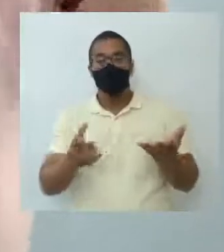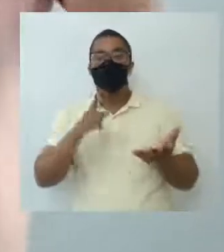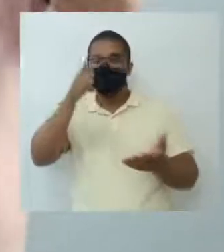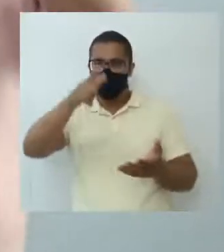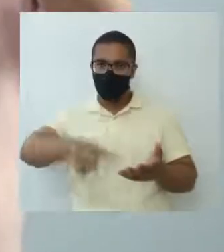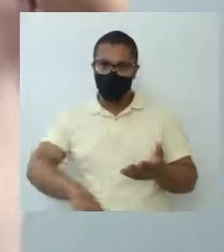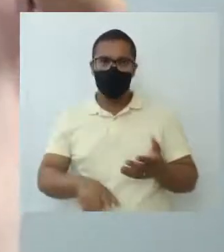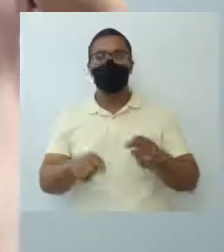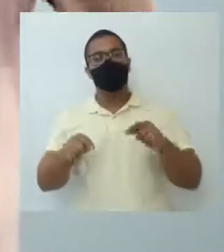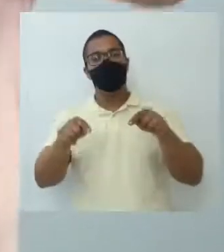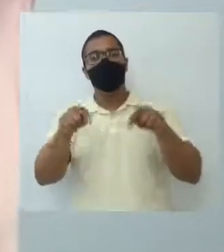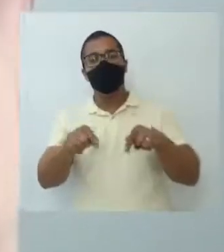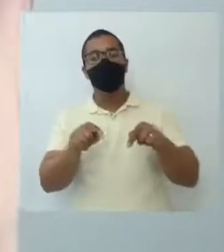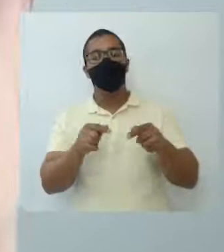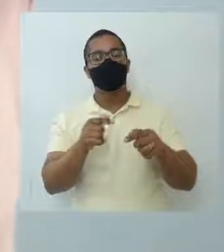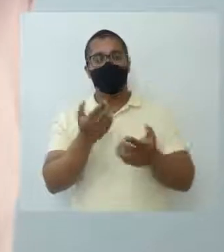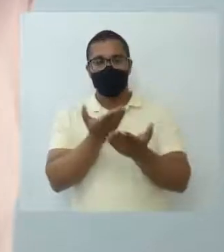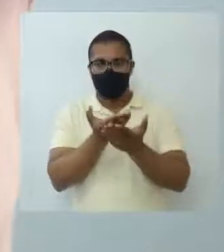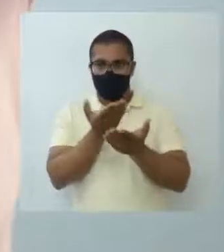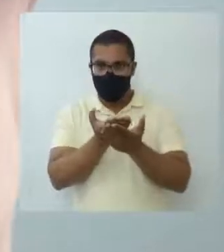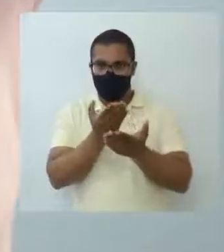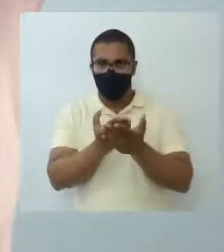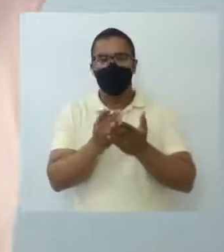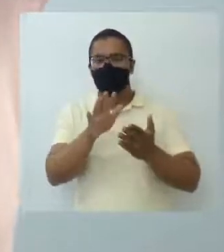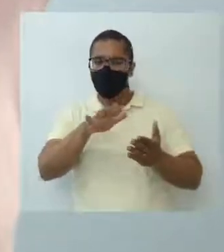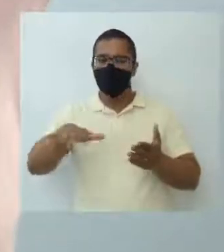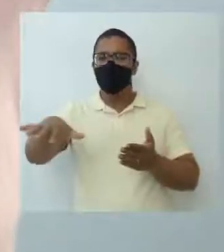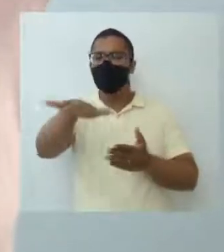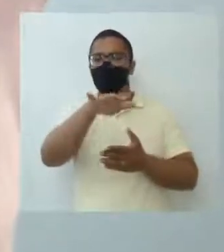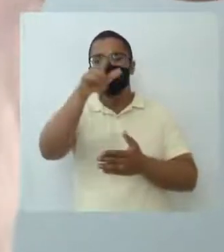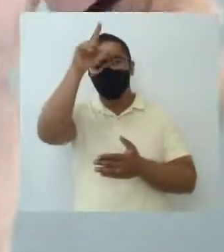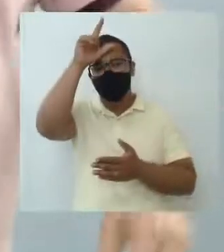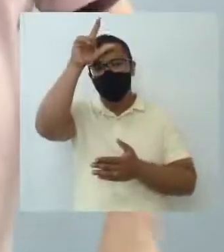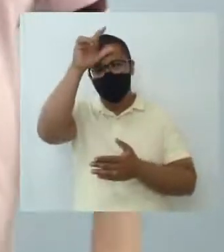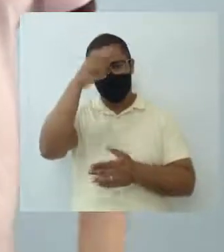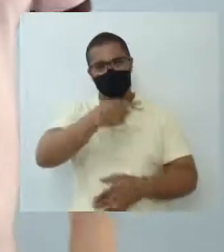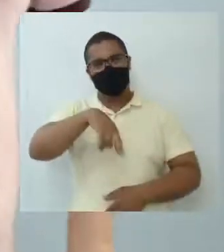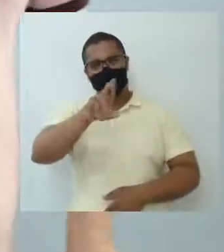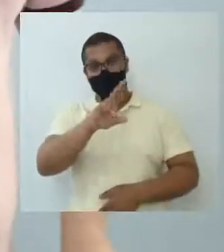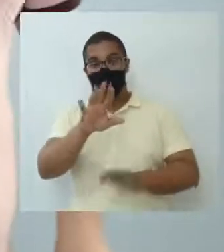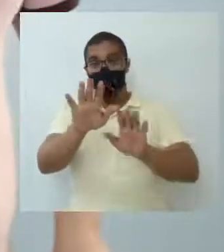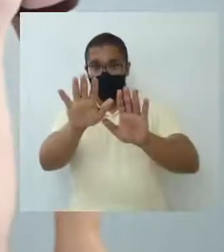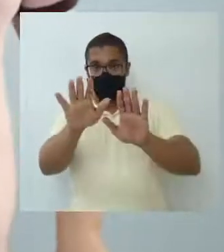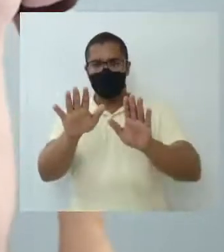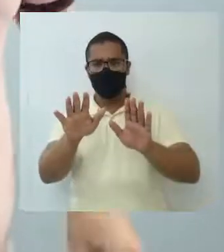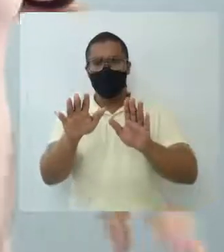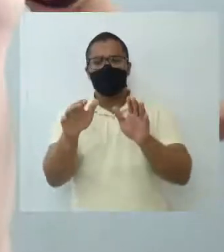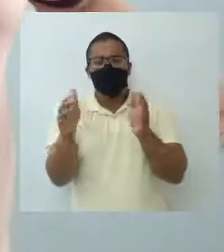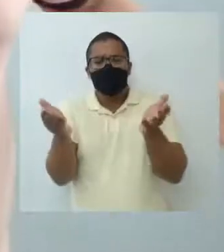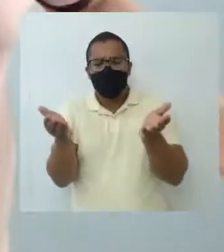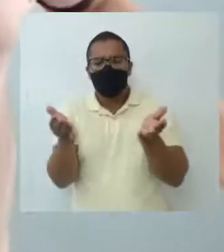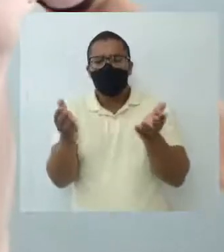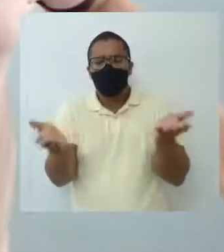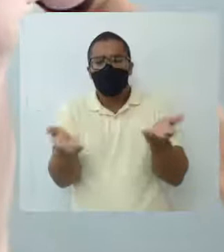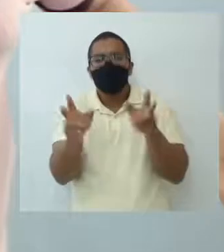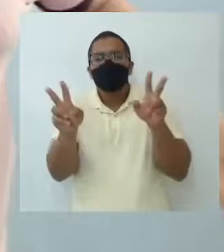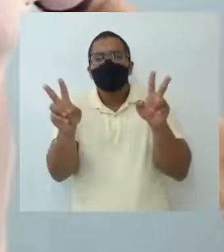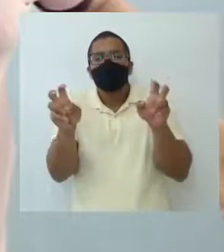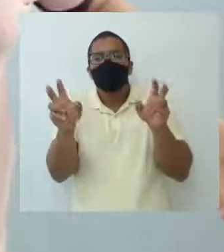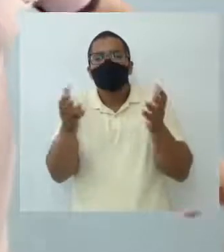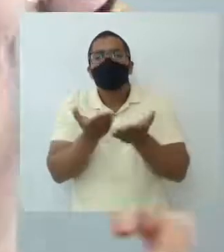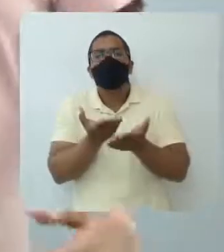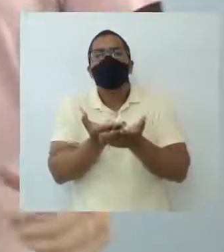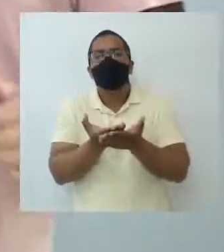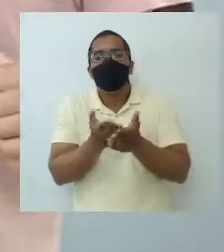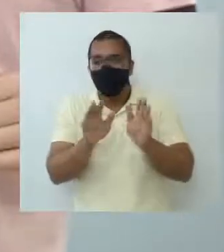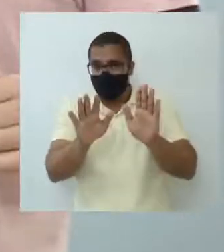encontro da nossa série sobre as grandes lideranças religiosas. Mas qual será o tema da aula de